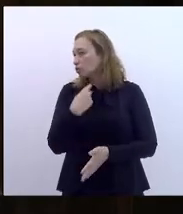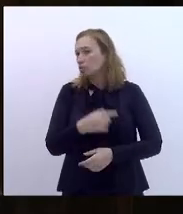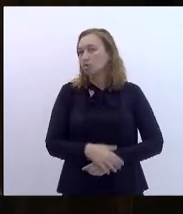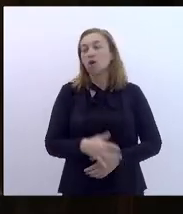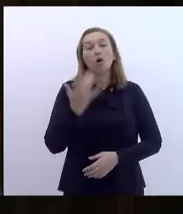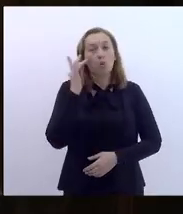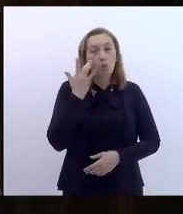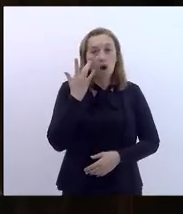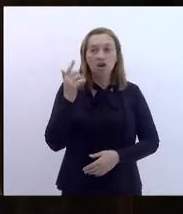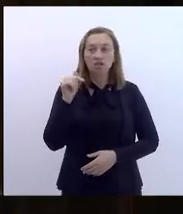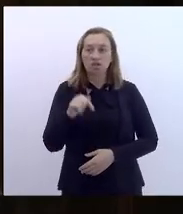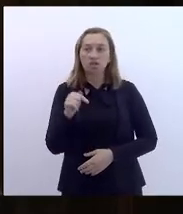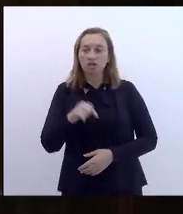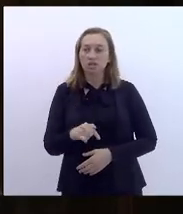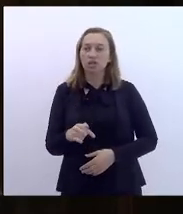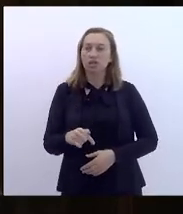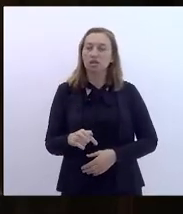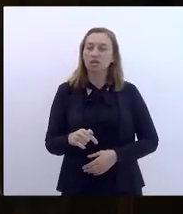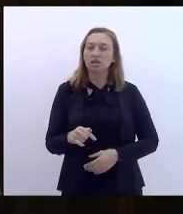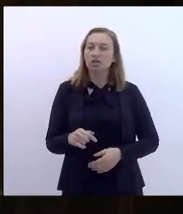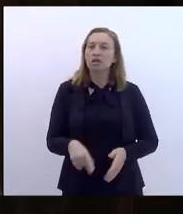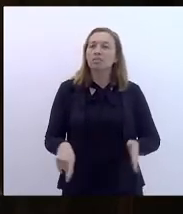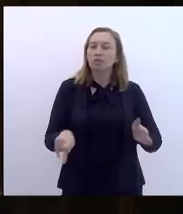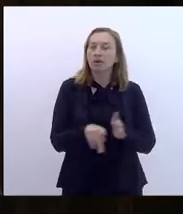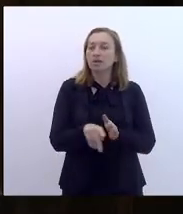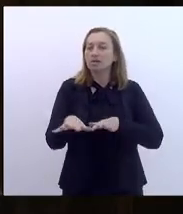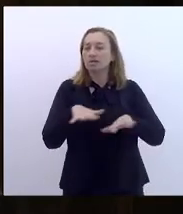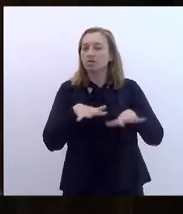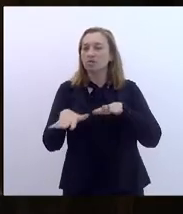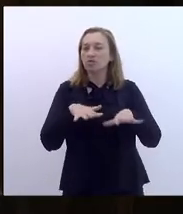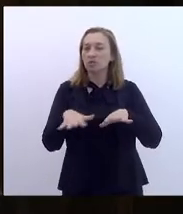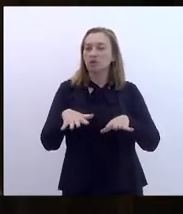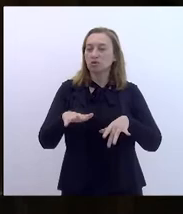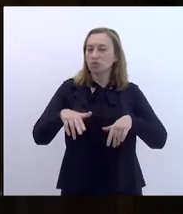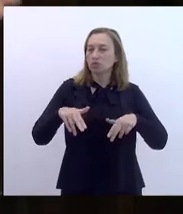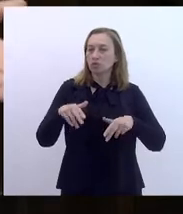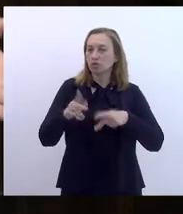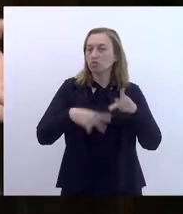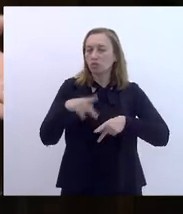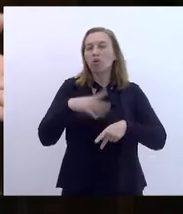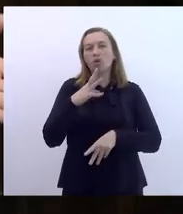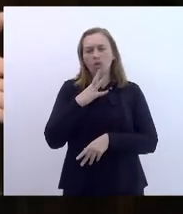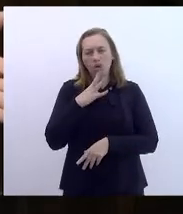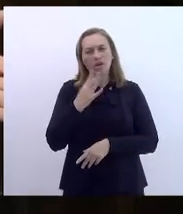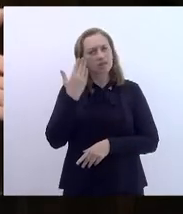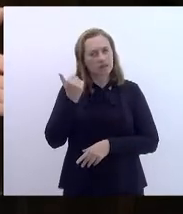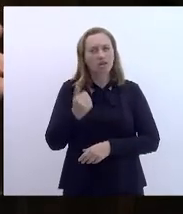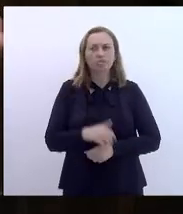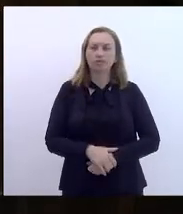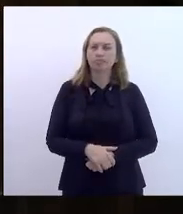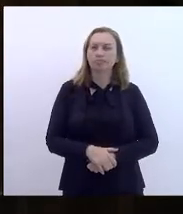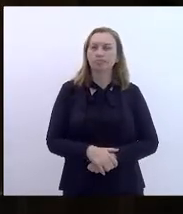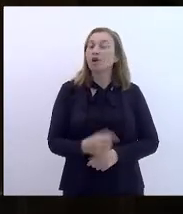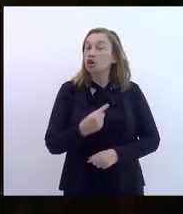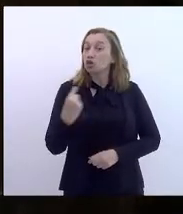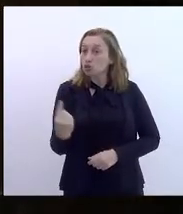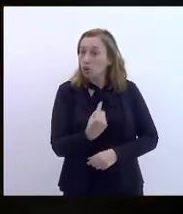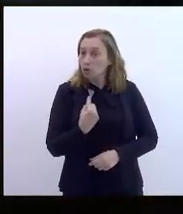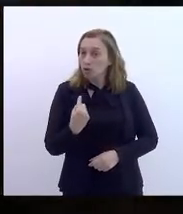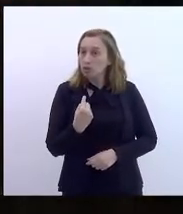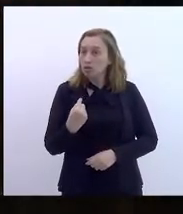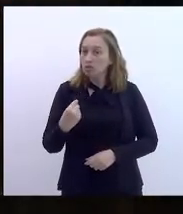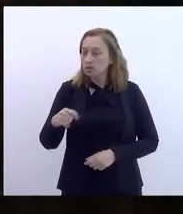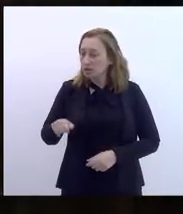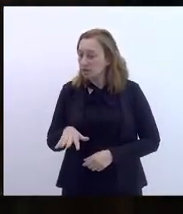e eu acho que aqui a maioria dos que fazem parte de movimentos populares têm conhecimento disso e nós